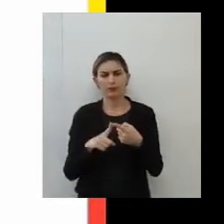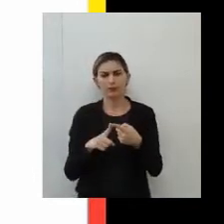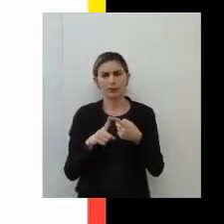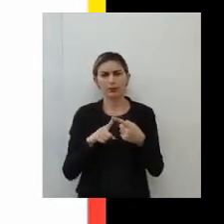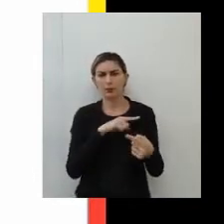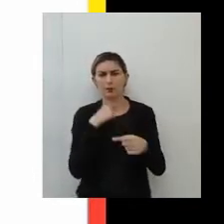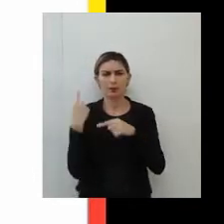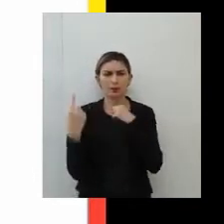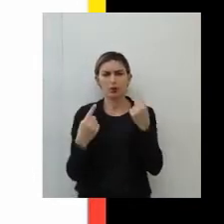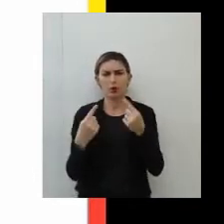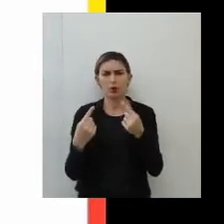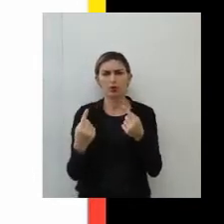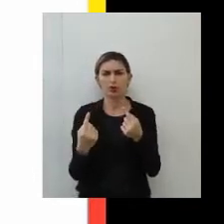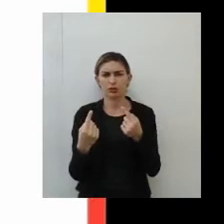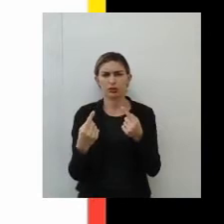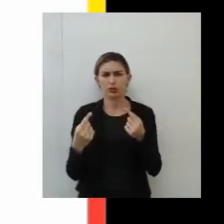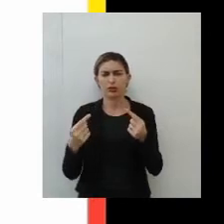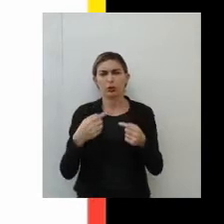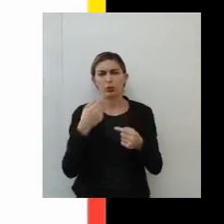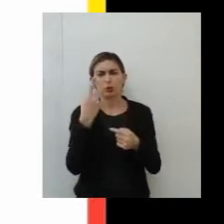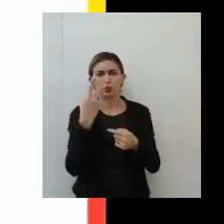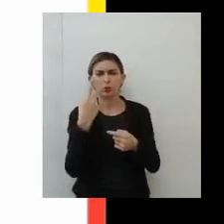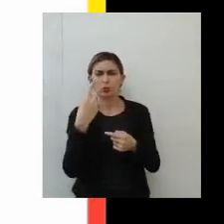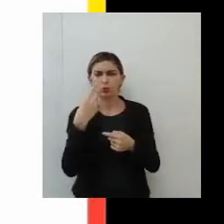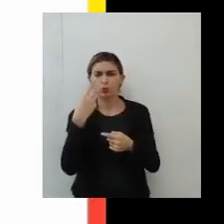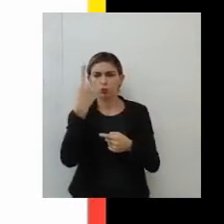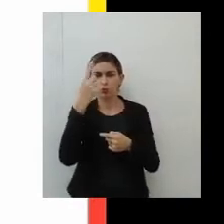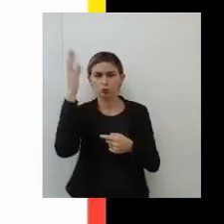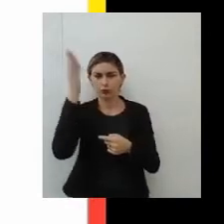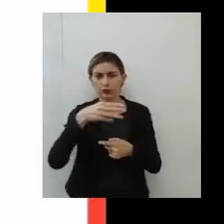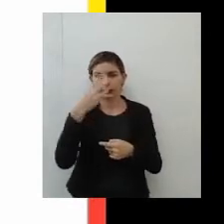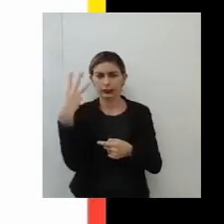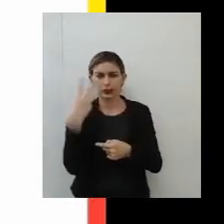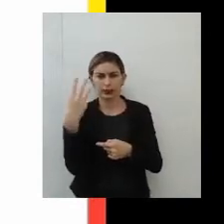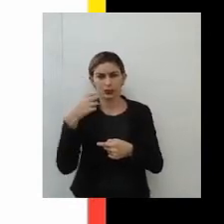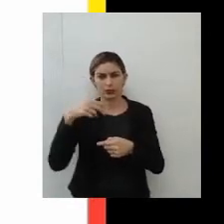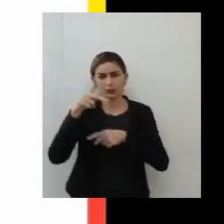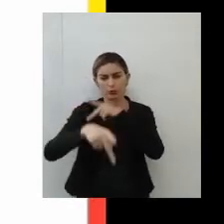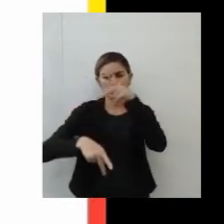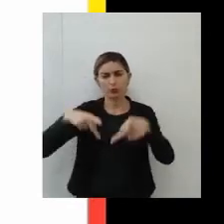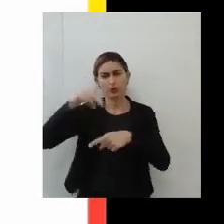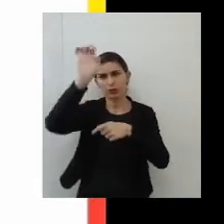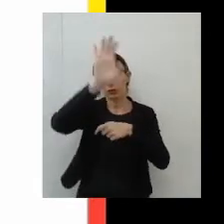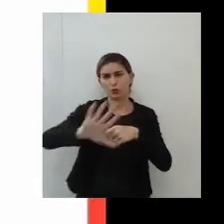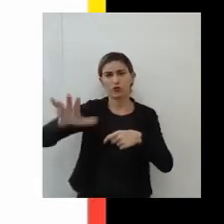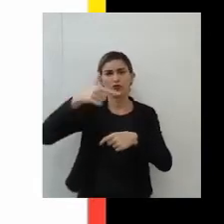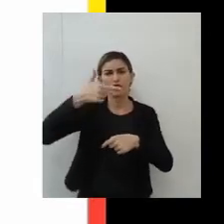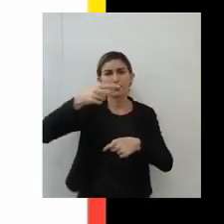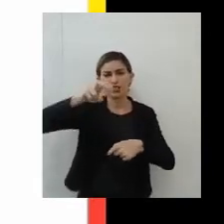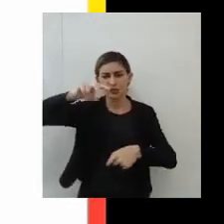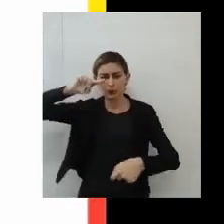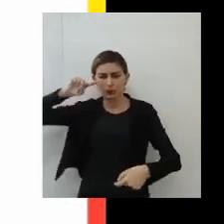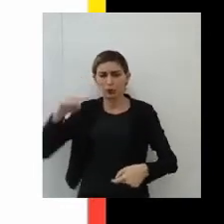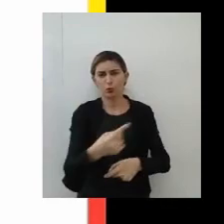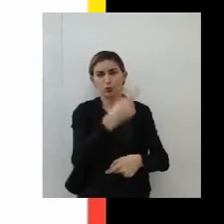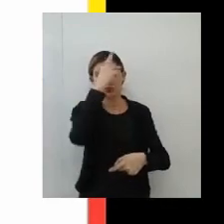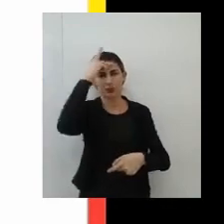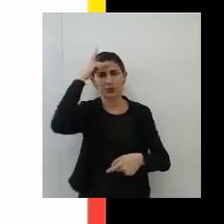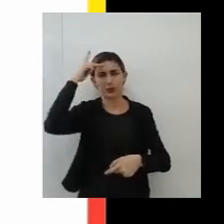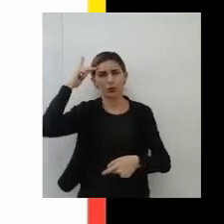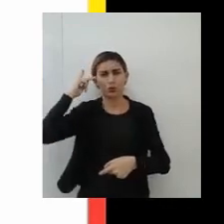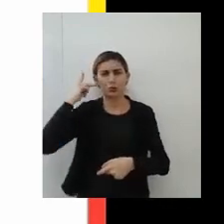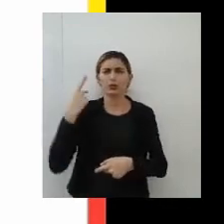a morte de um terço da população europeia. 25 milhões de pessoas. Corta para mim,